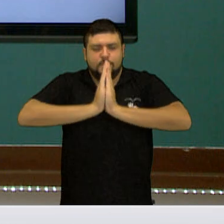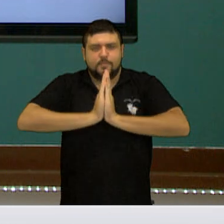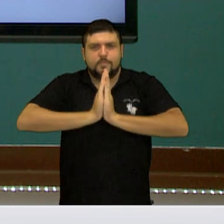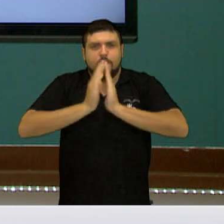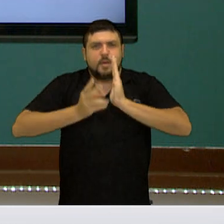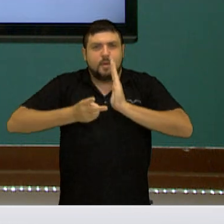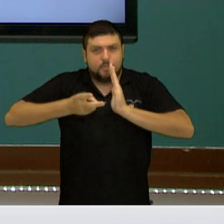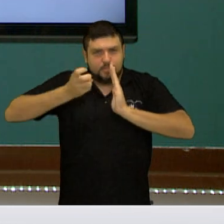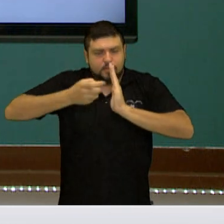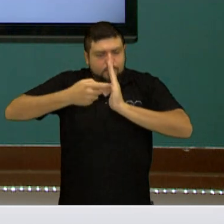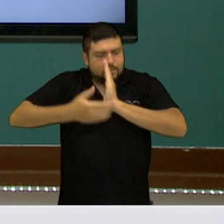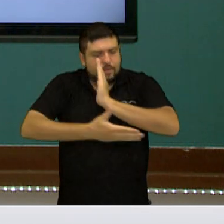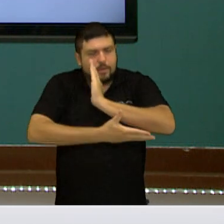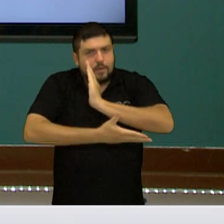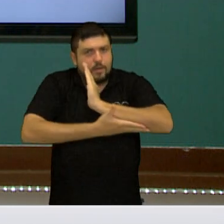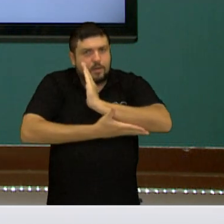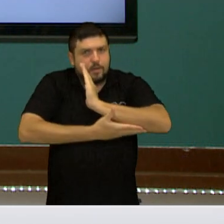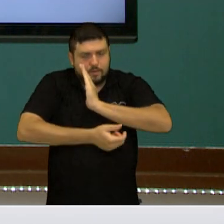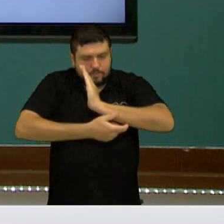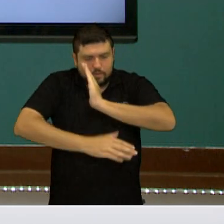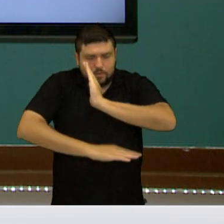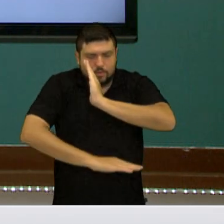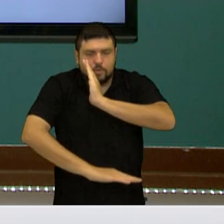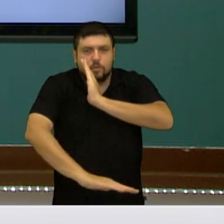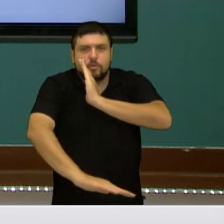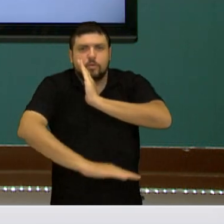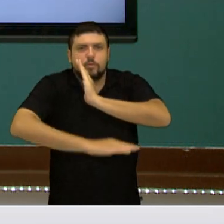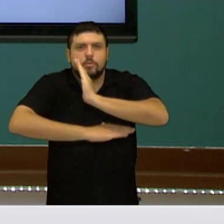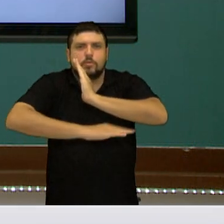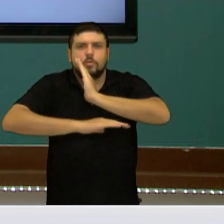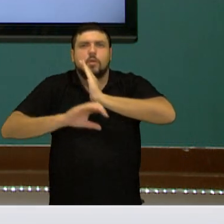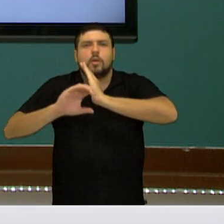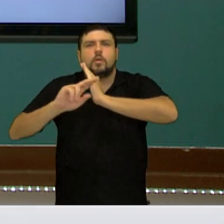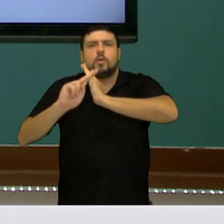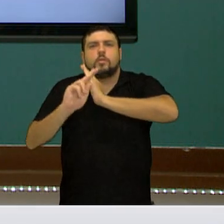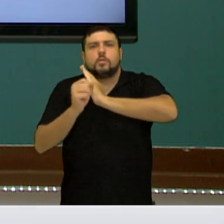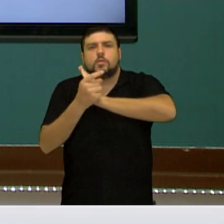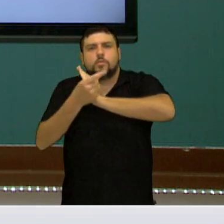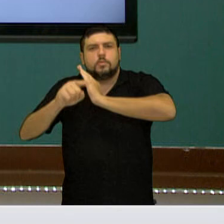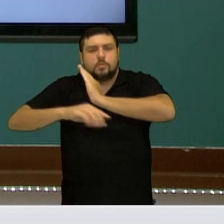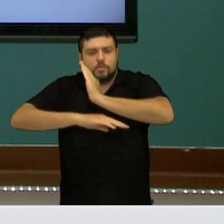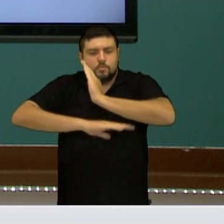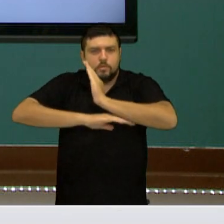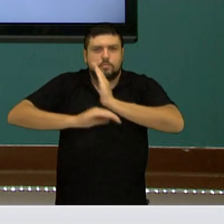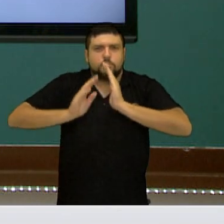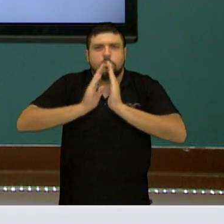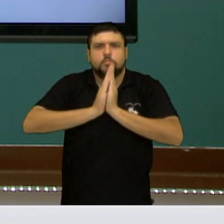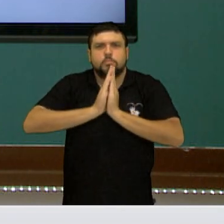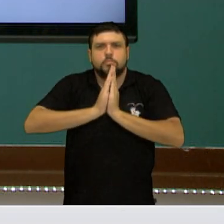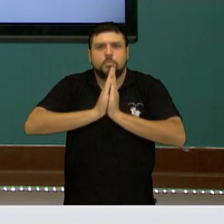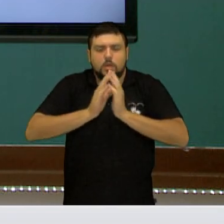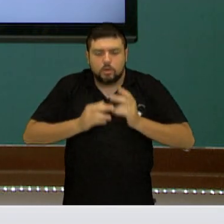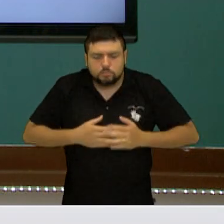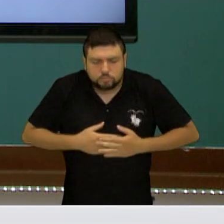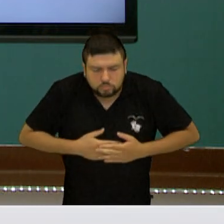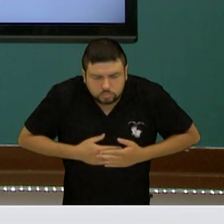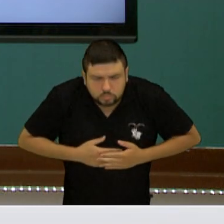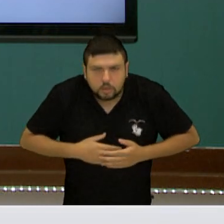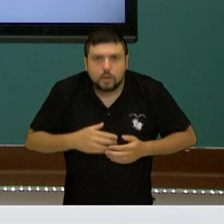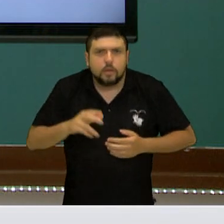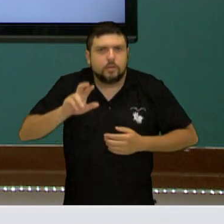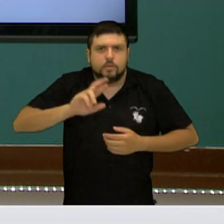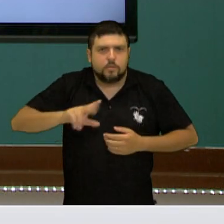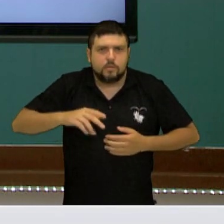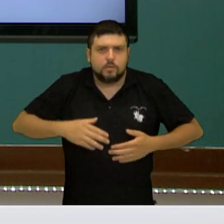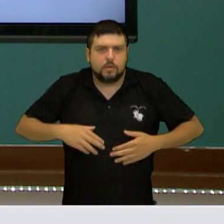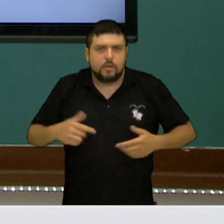e a reta suporte dos teus braços é paralela à reta do chão. O curvar-se não é, né? Porque nem tem posição com